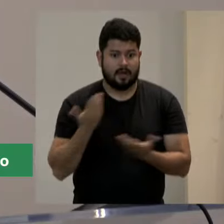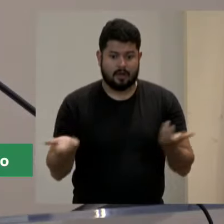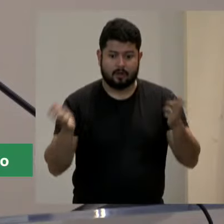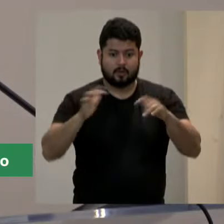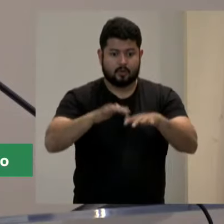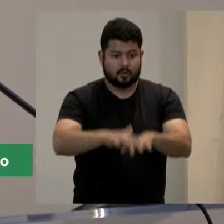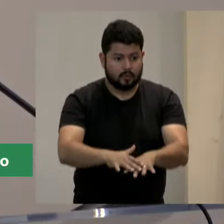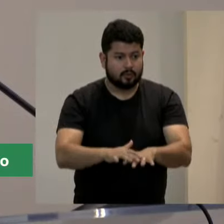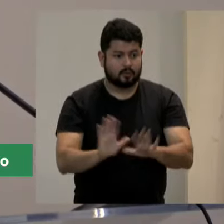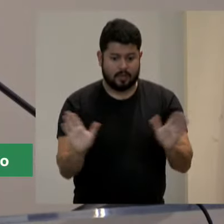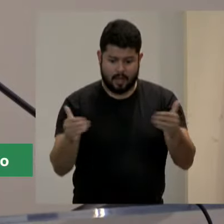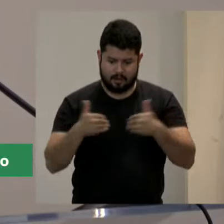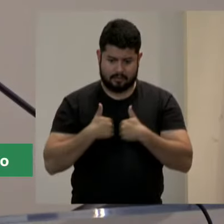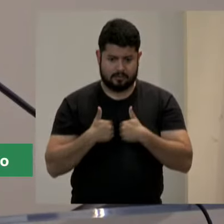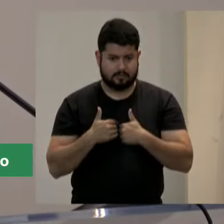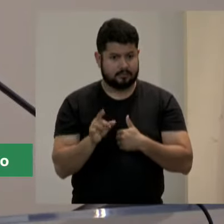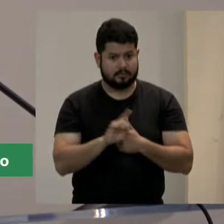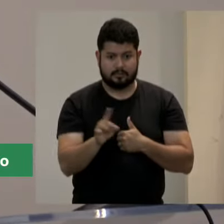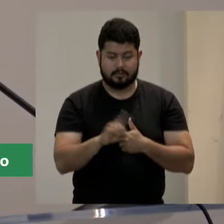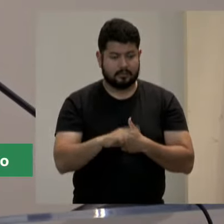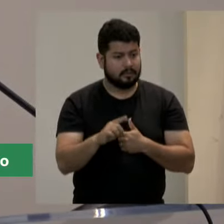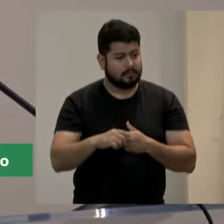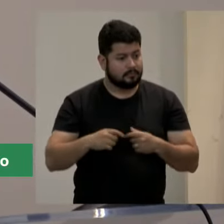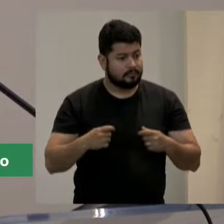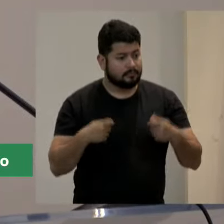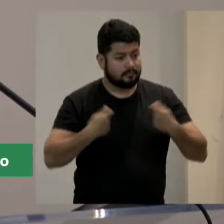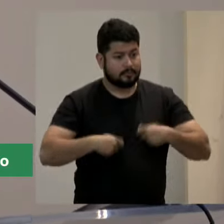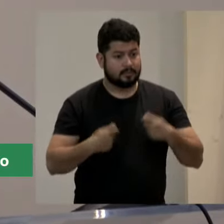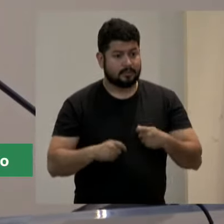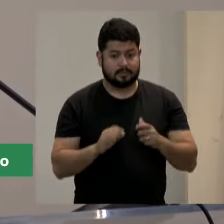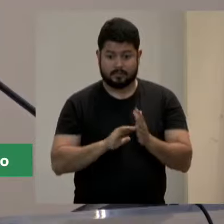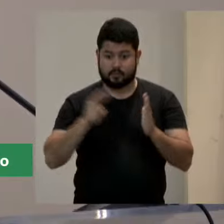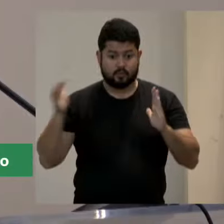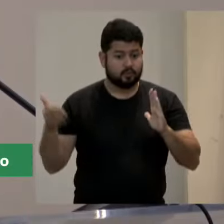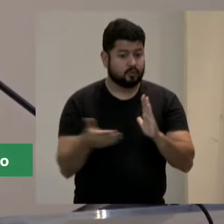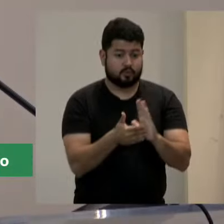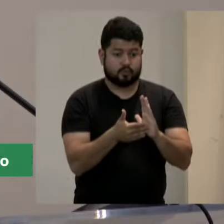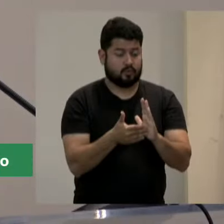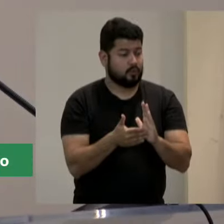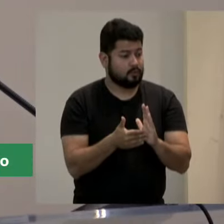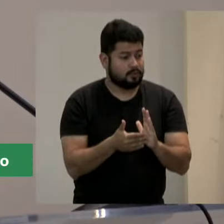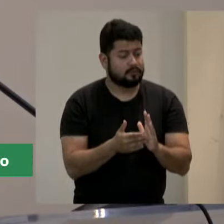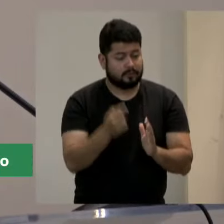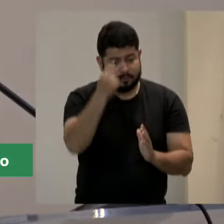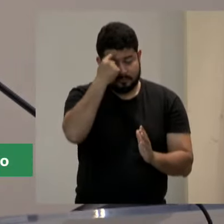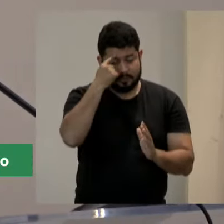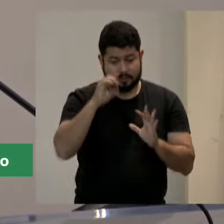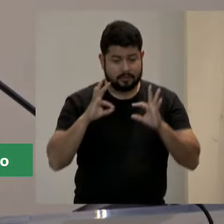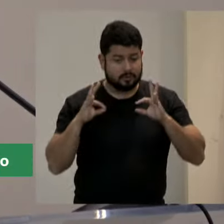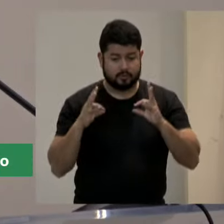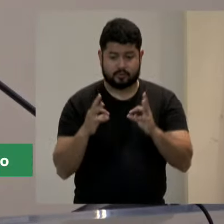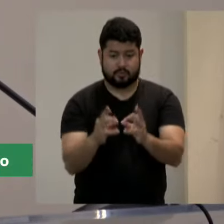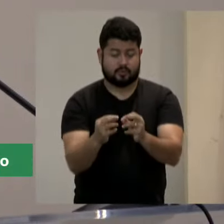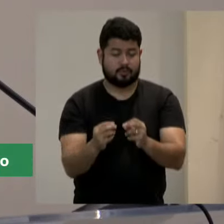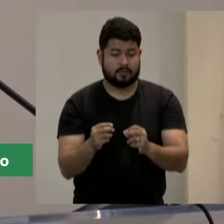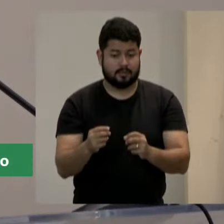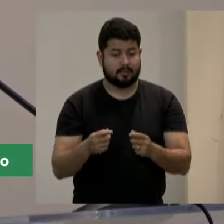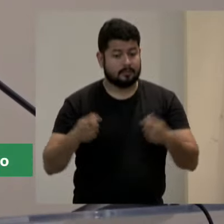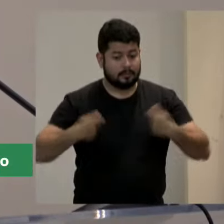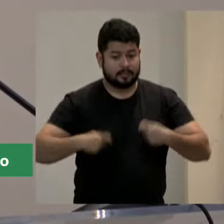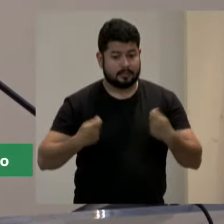se inclui ninguém fora do todo. A gente precisa do todo. A gente precisa de todas as pessoas para